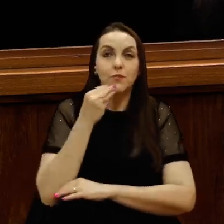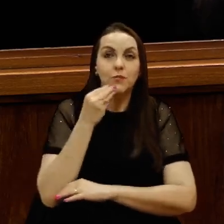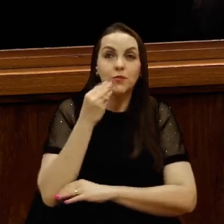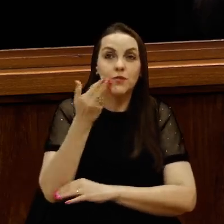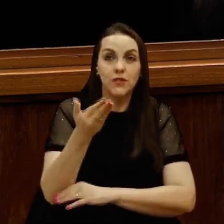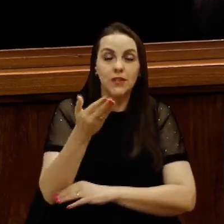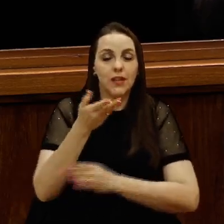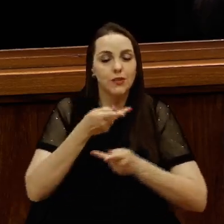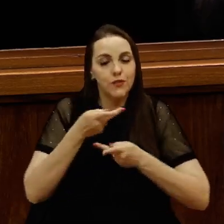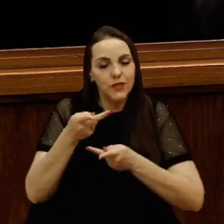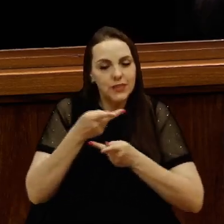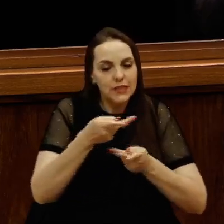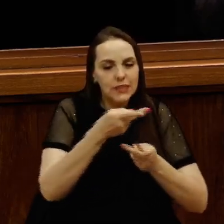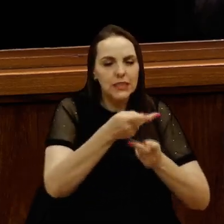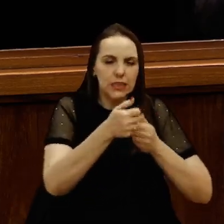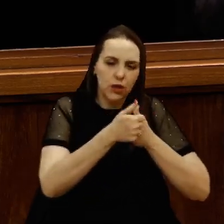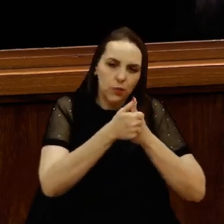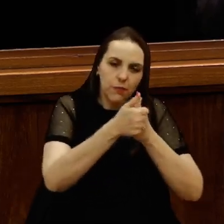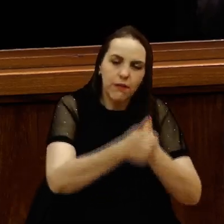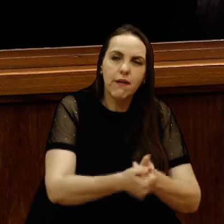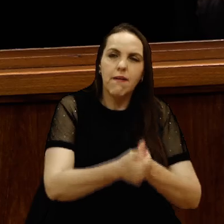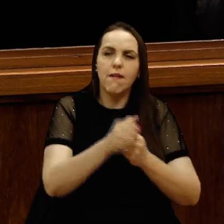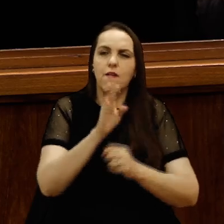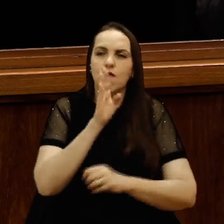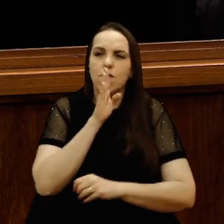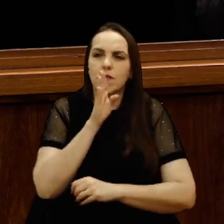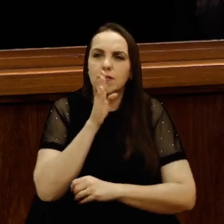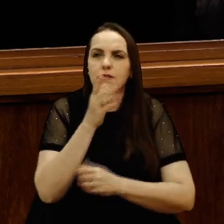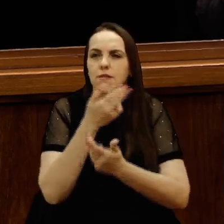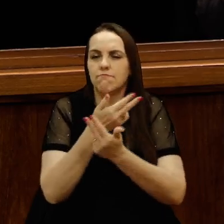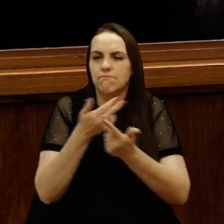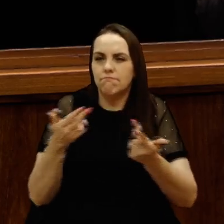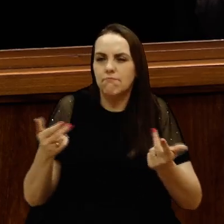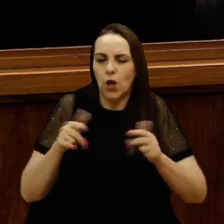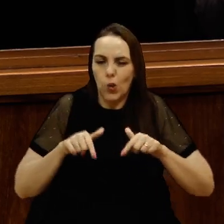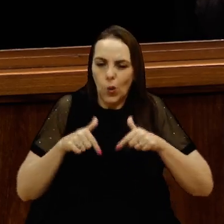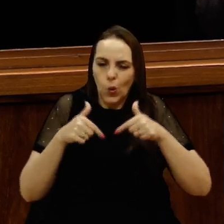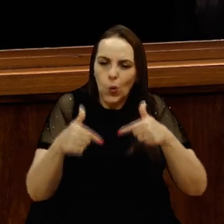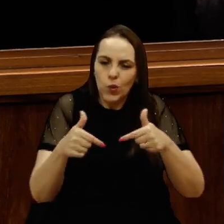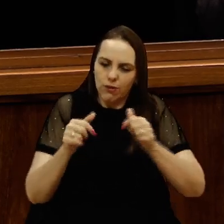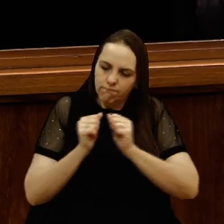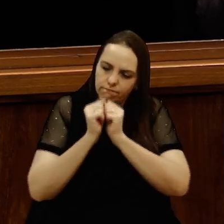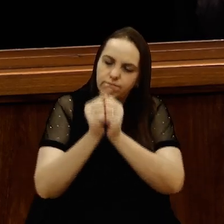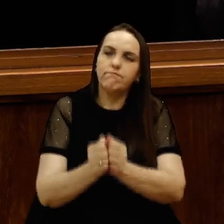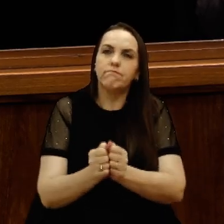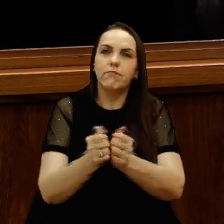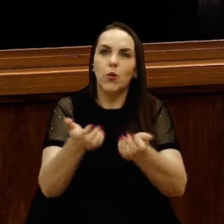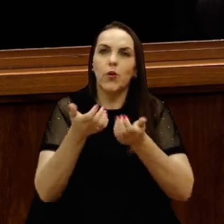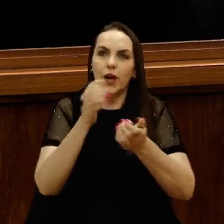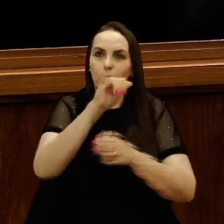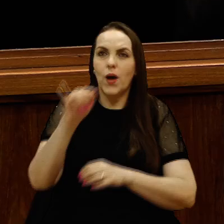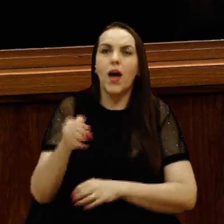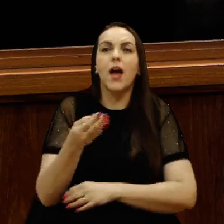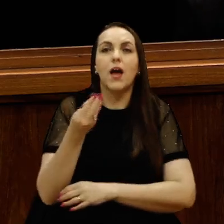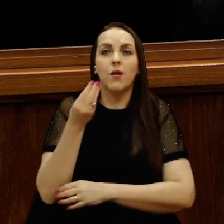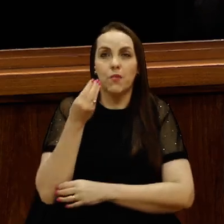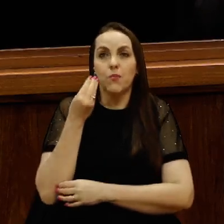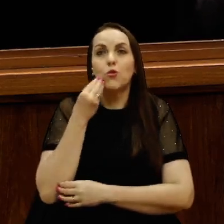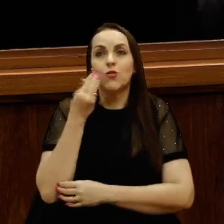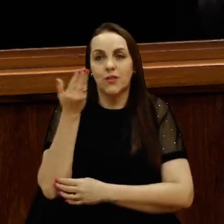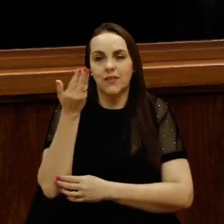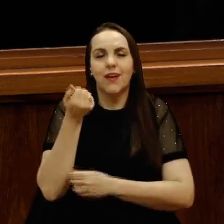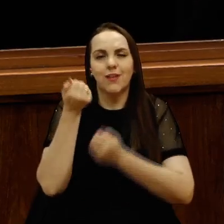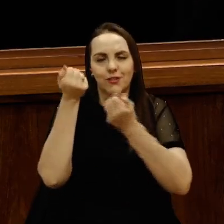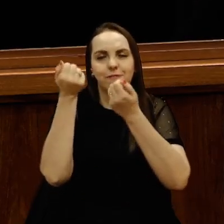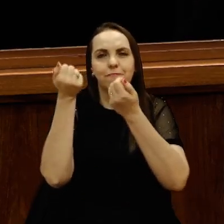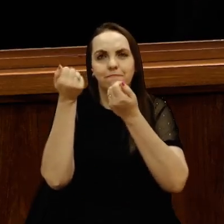de visitar, acompanhar, conhecer, lutar junto. Então, é isso que eu quero aproveitar esse espaço para